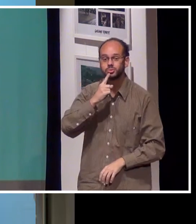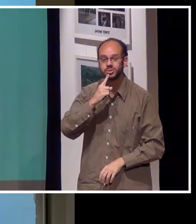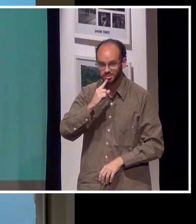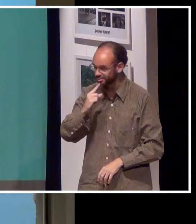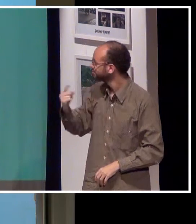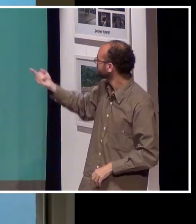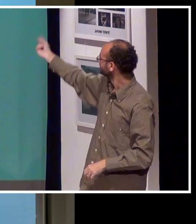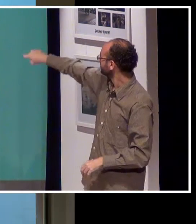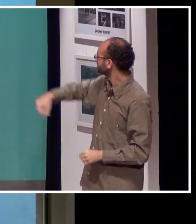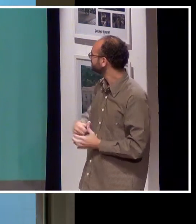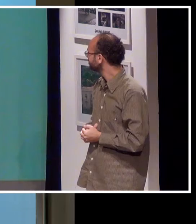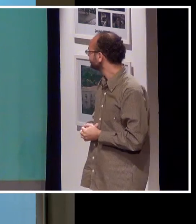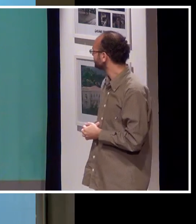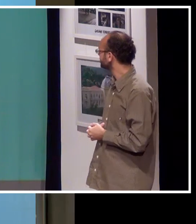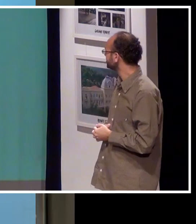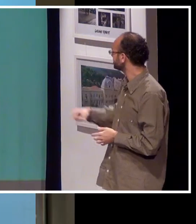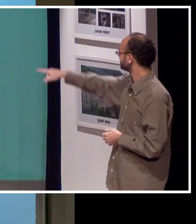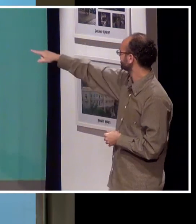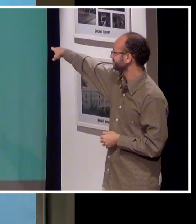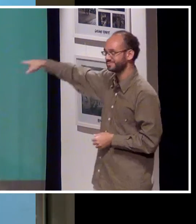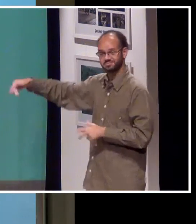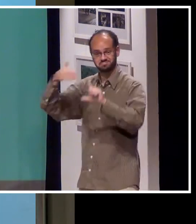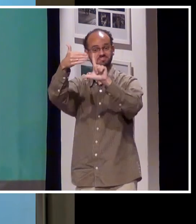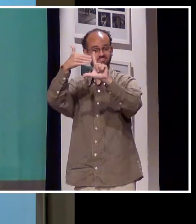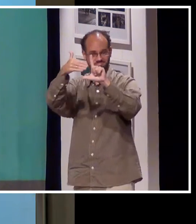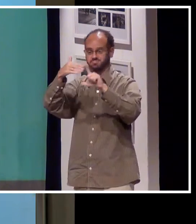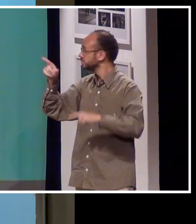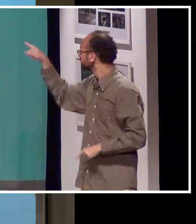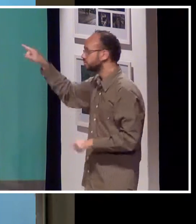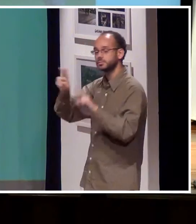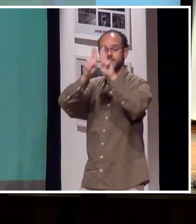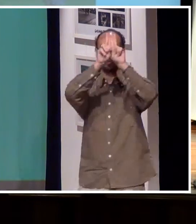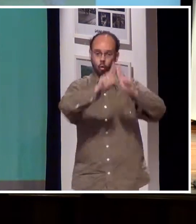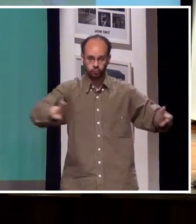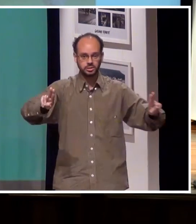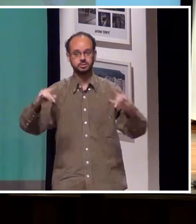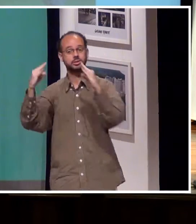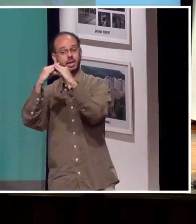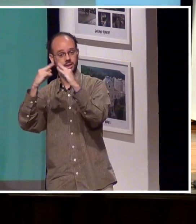E o tema do ano passado era referente à educação de surdos.